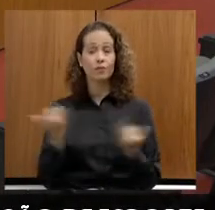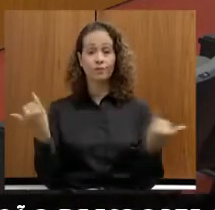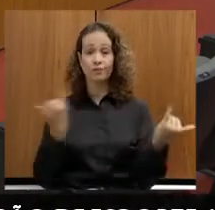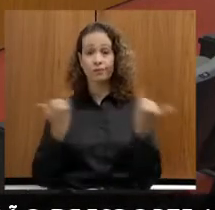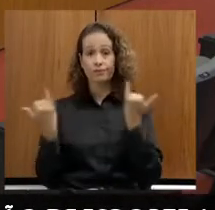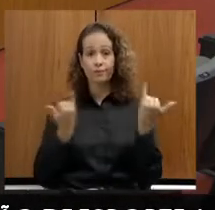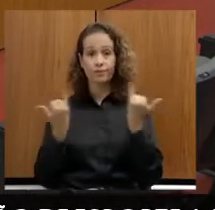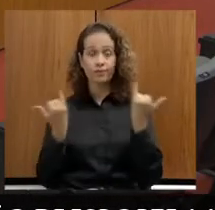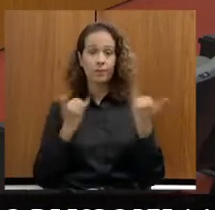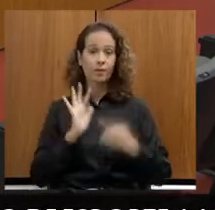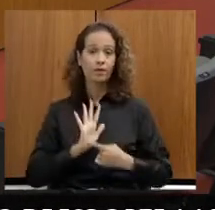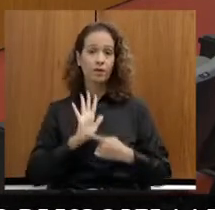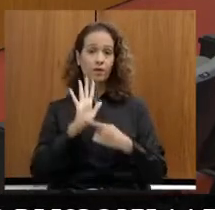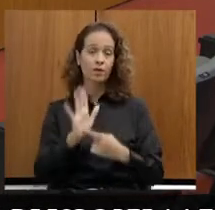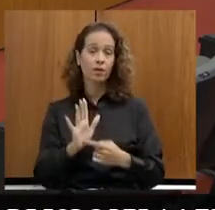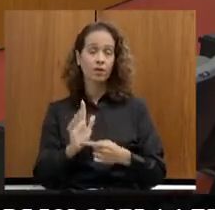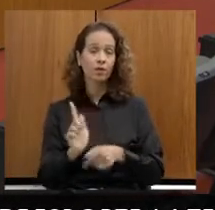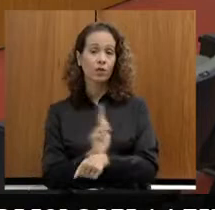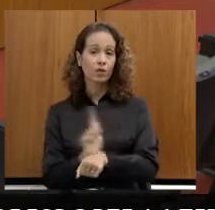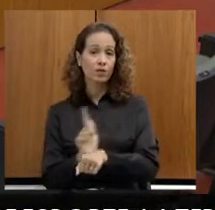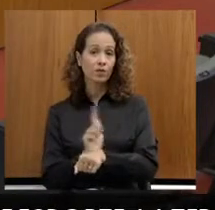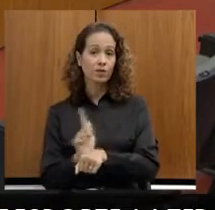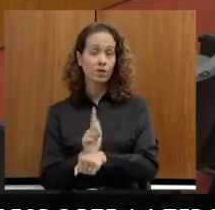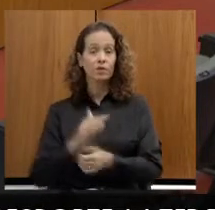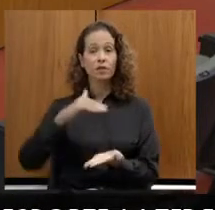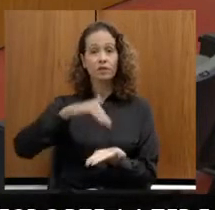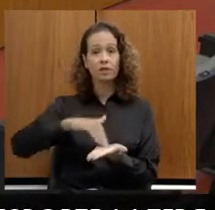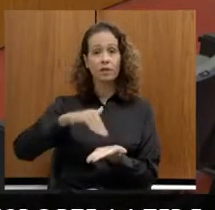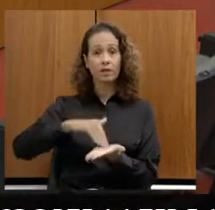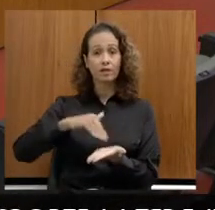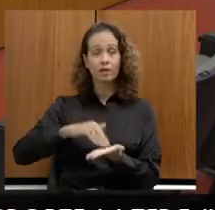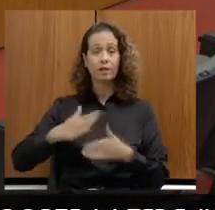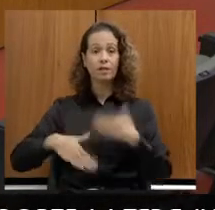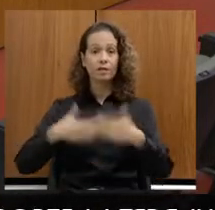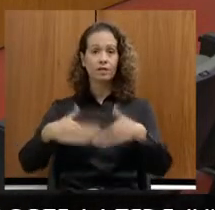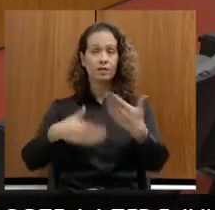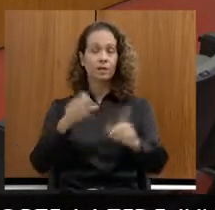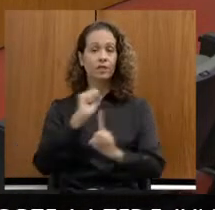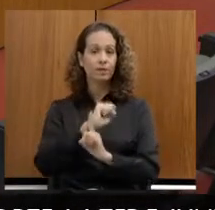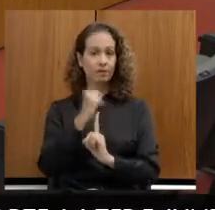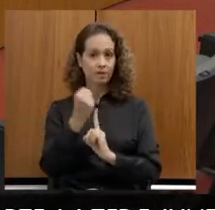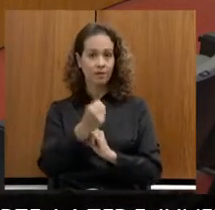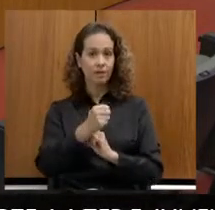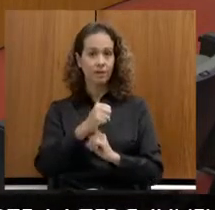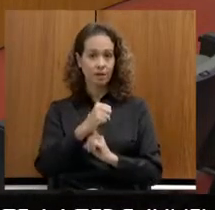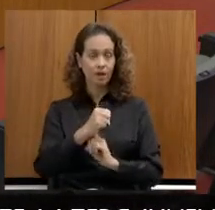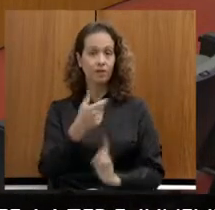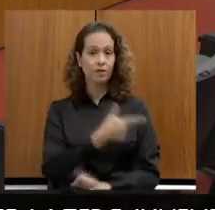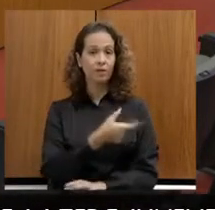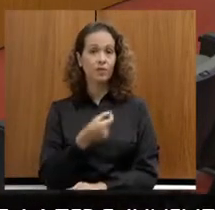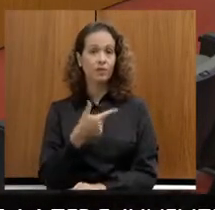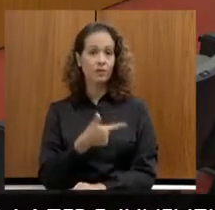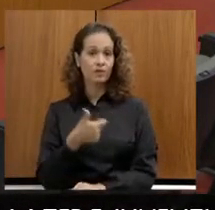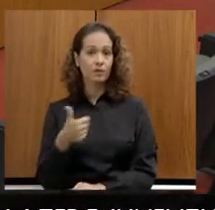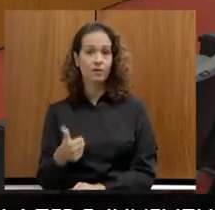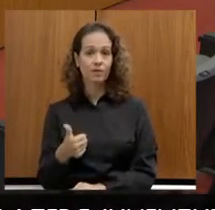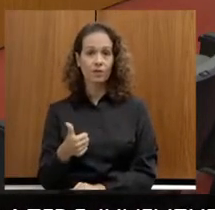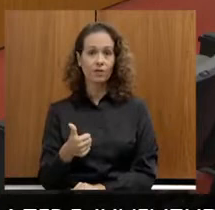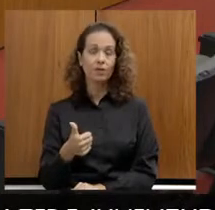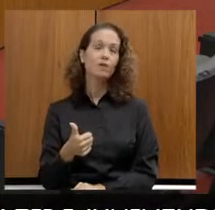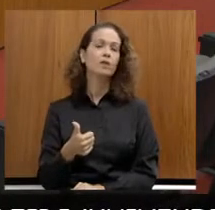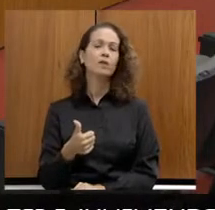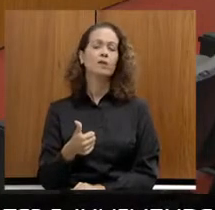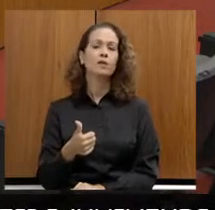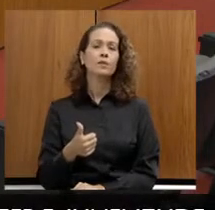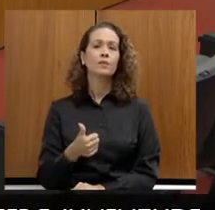sobre a gestão da Secretaria de Desenvolvimento Social em 2021, no âmbito